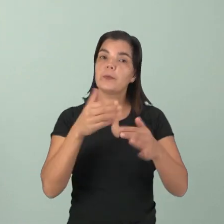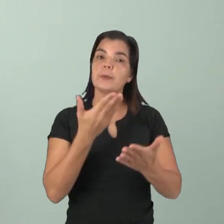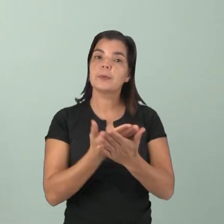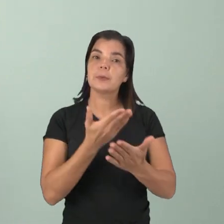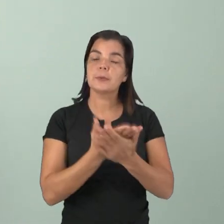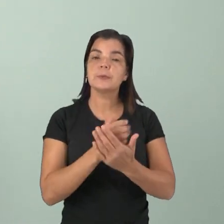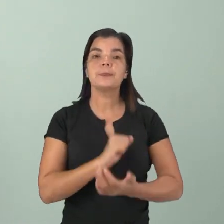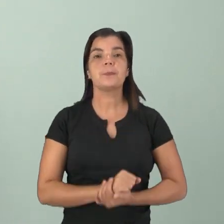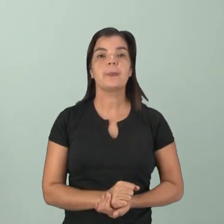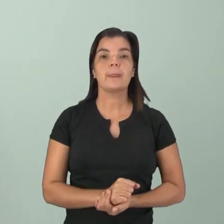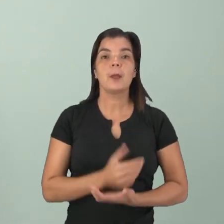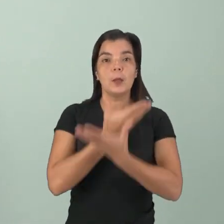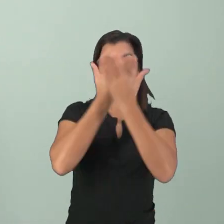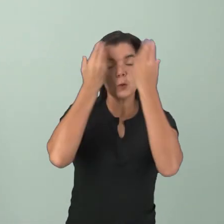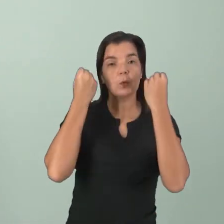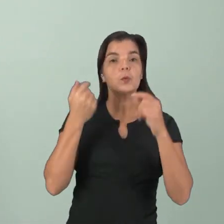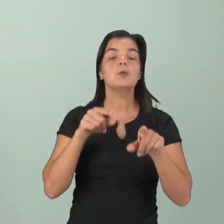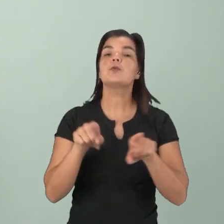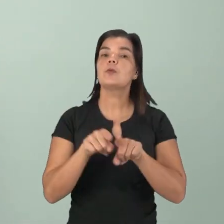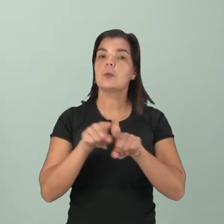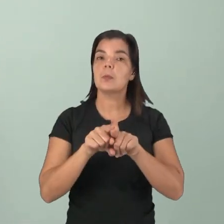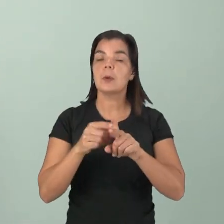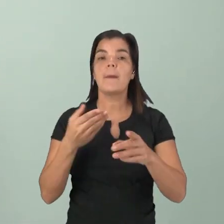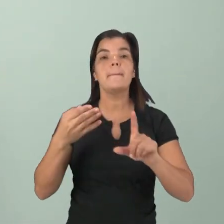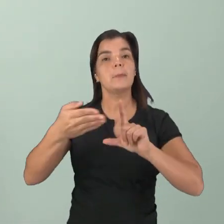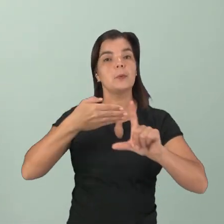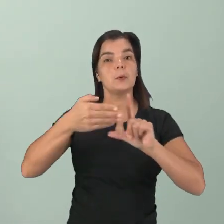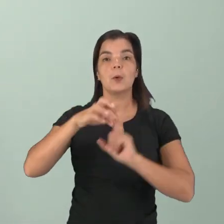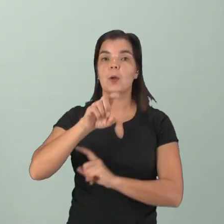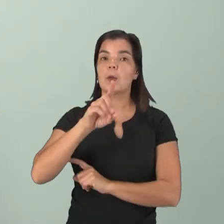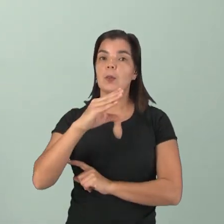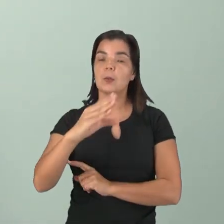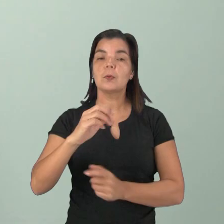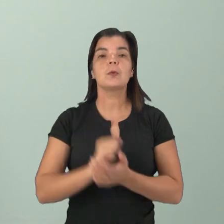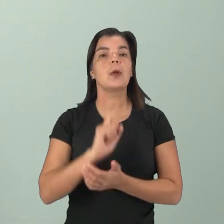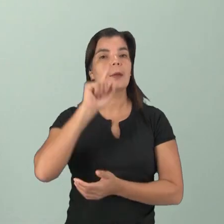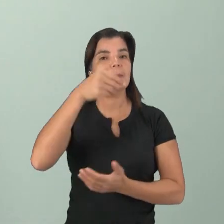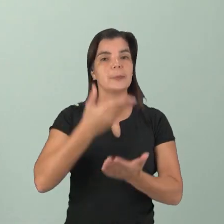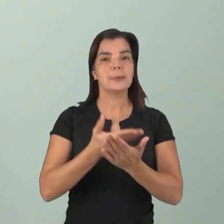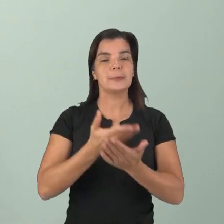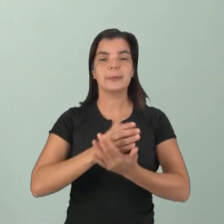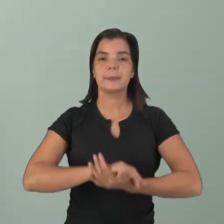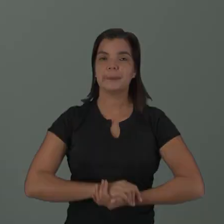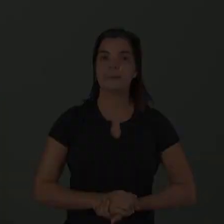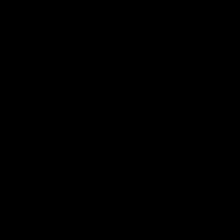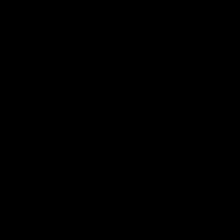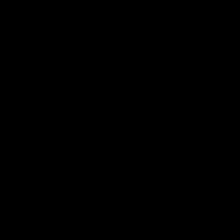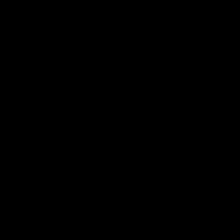nossa aula. Não esqueça de você entrar na nossa plataforma Eduque e até a próxima aula.